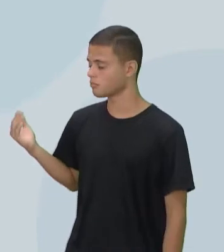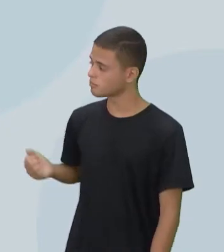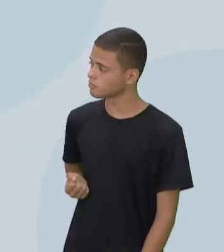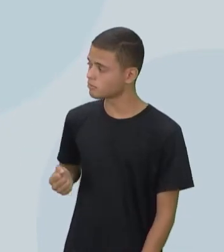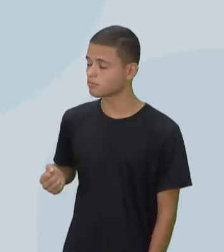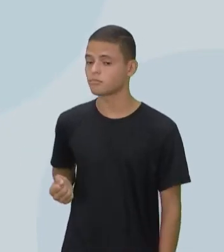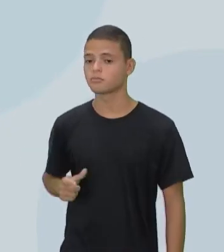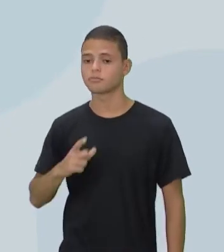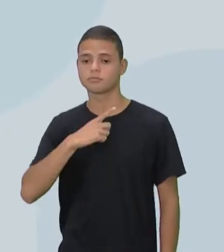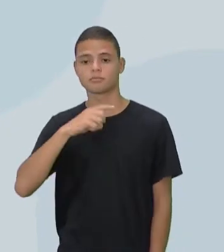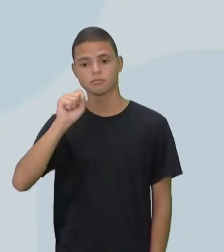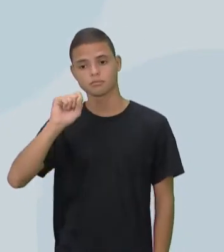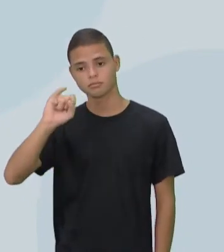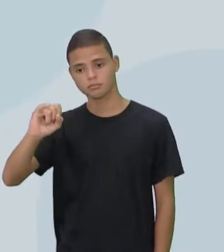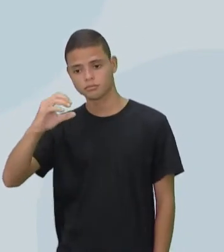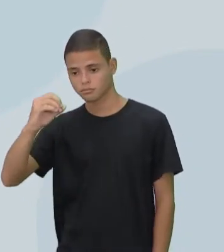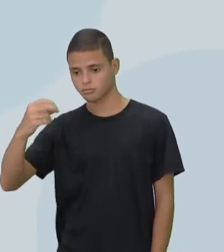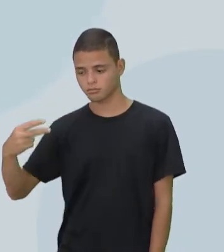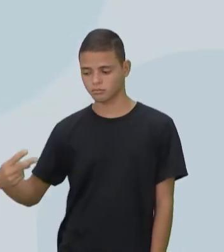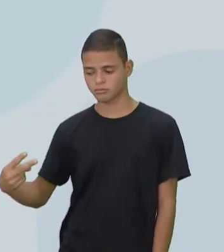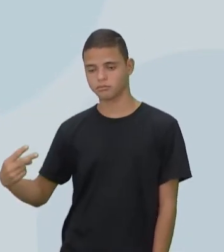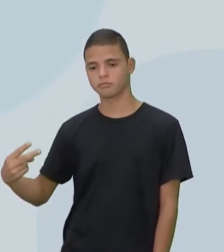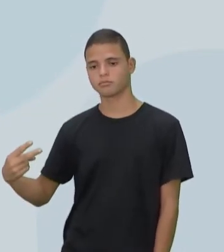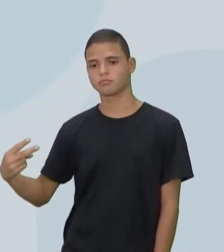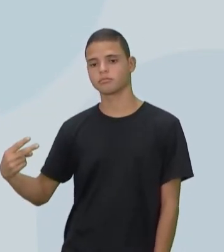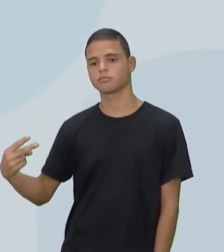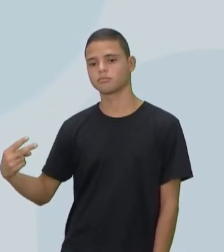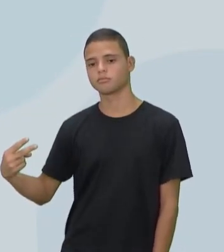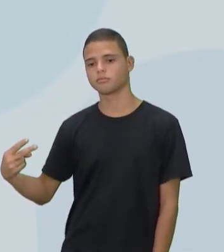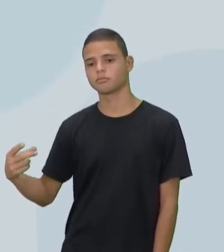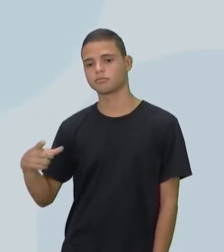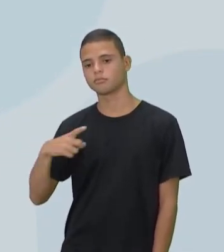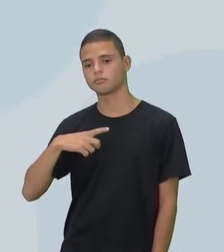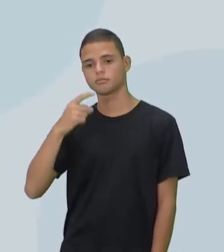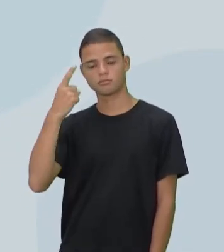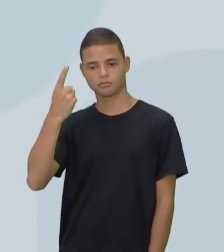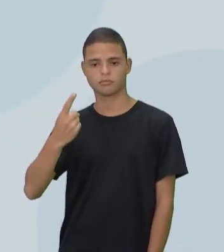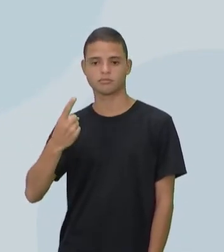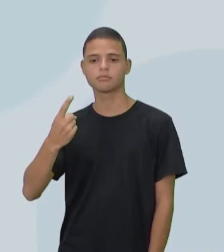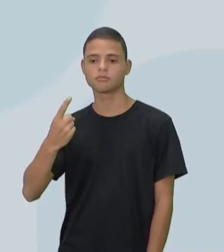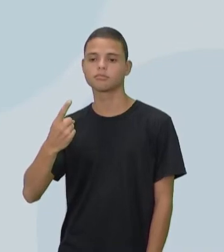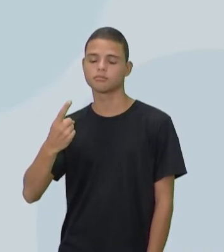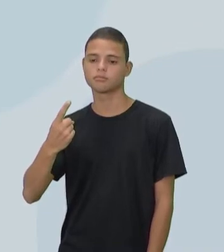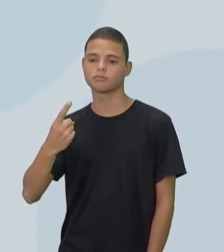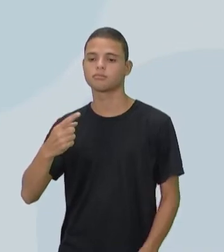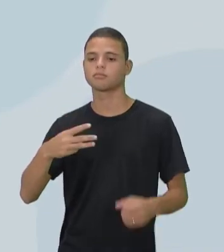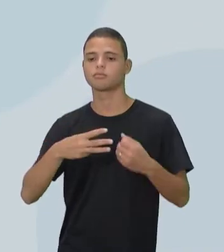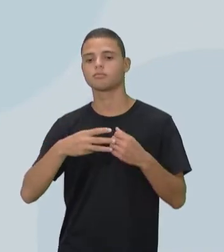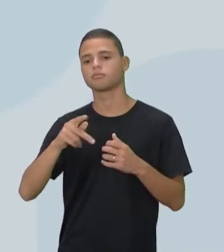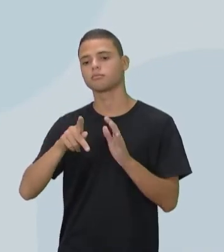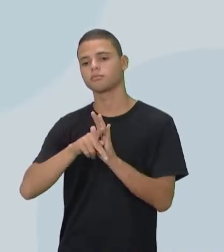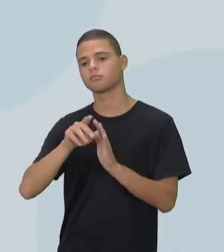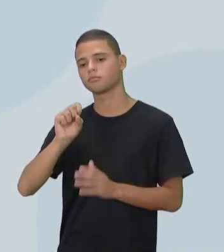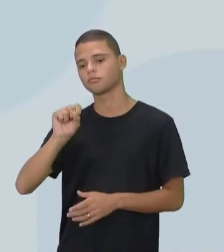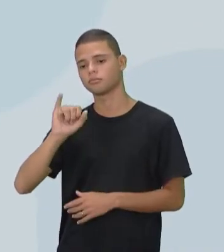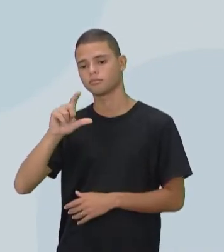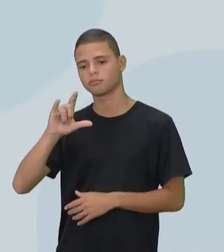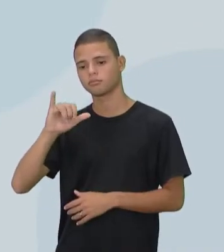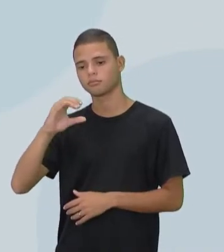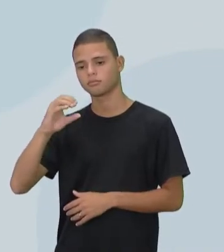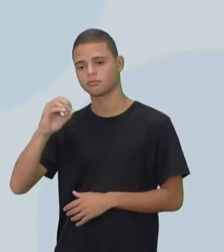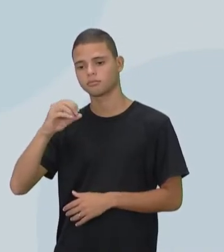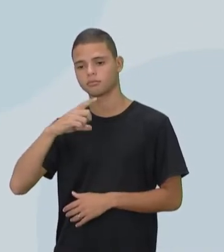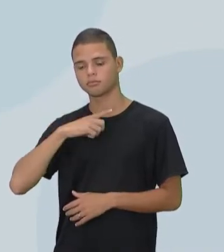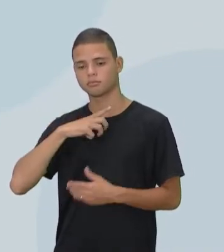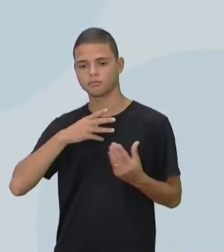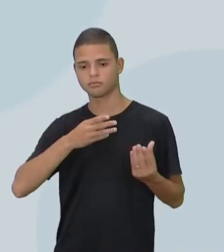SiO2, e uma partícula desse material contém um átomo do elemento químico silício, muito abundante lá no Vale